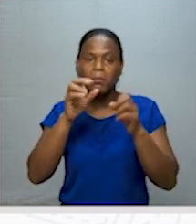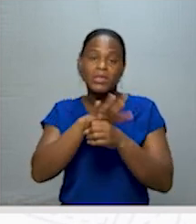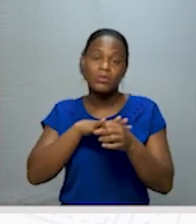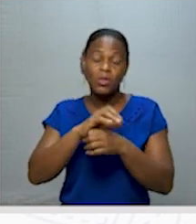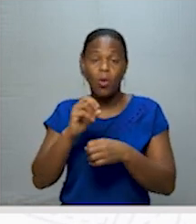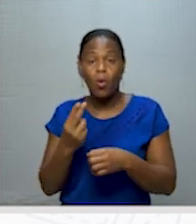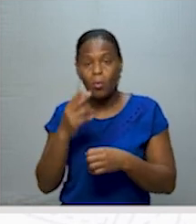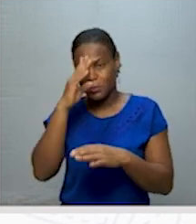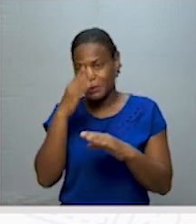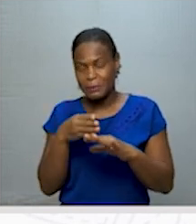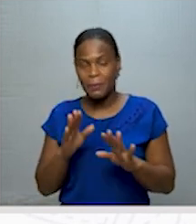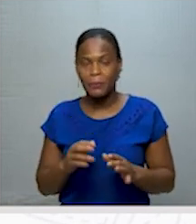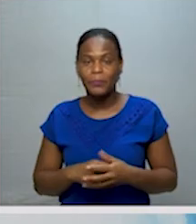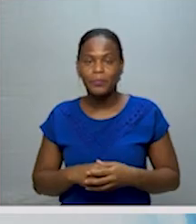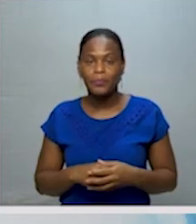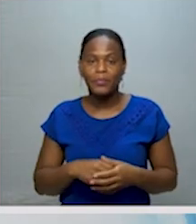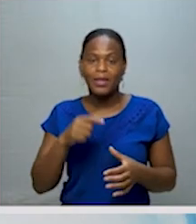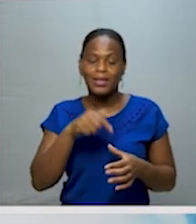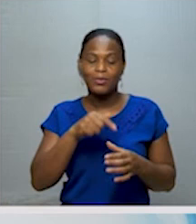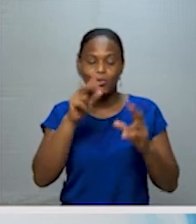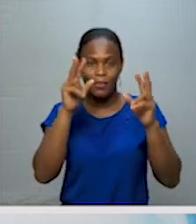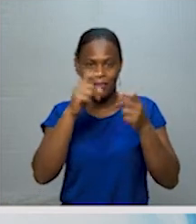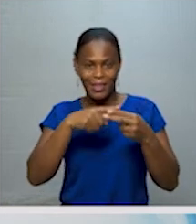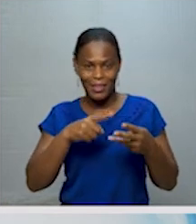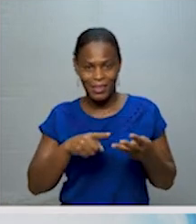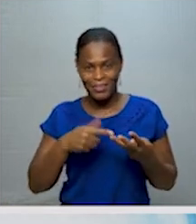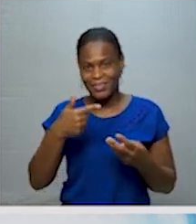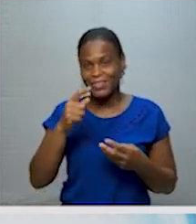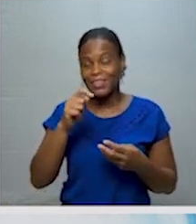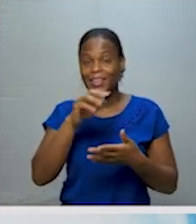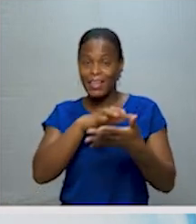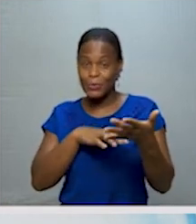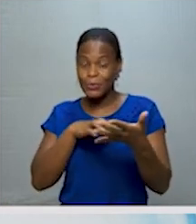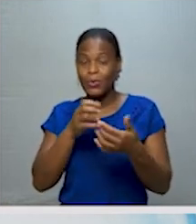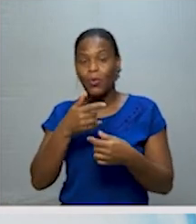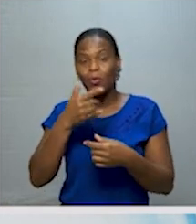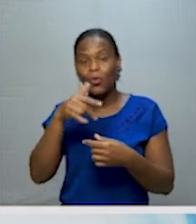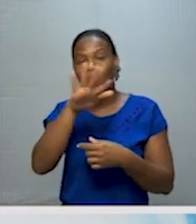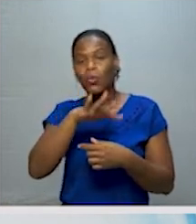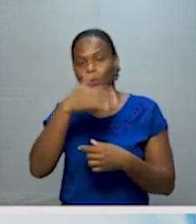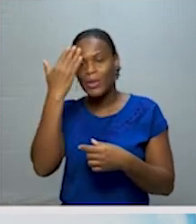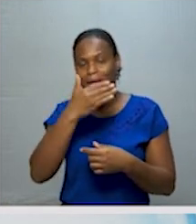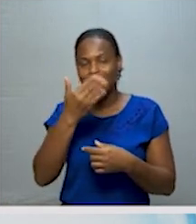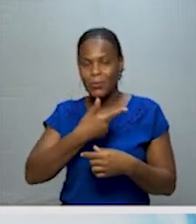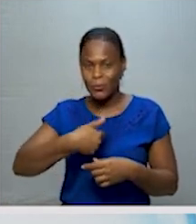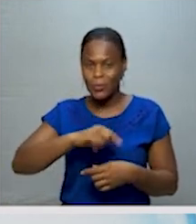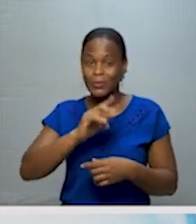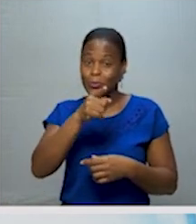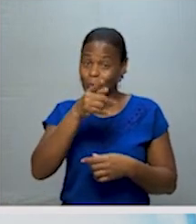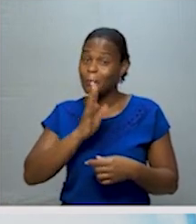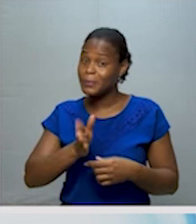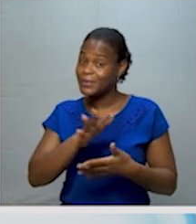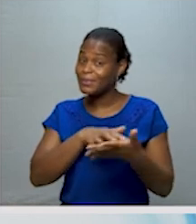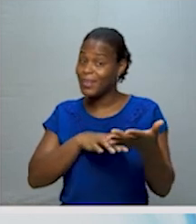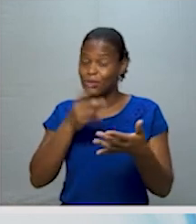situação ou um acontecimento. De acordo com esses tipos de textos que nós utilizamos no nosso dia a dia, você precisará de certeza